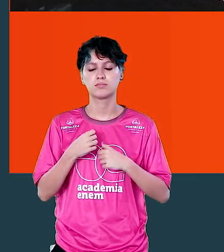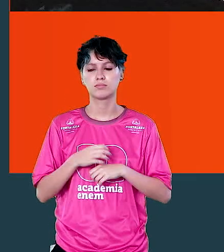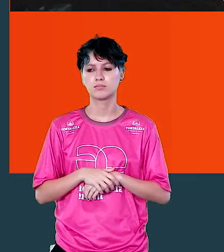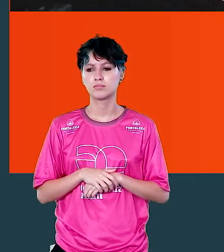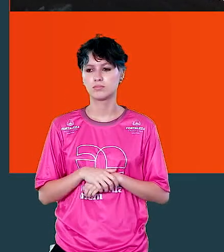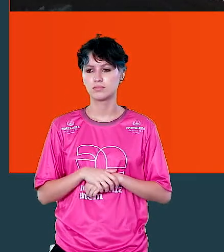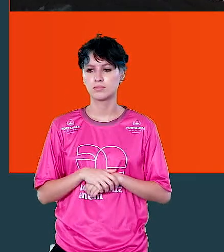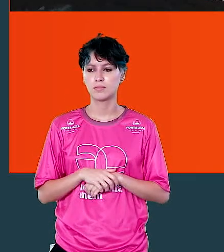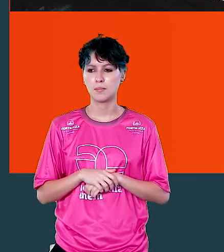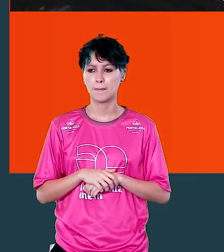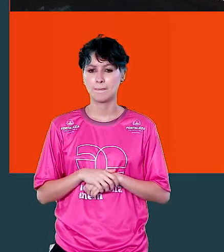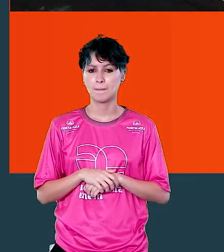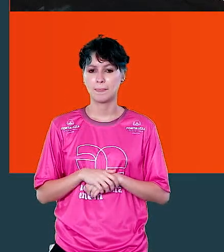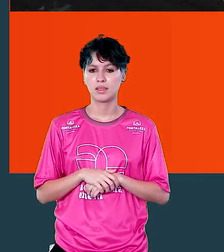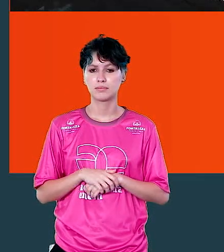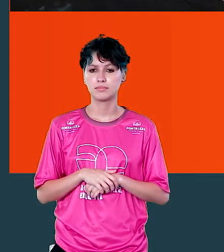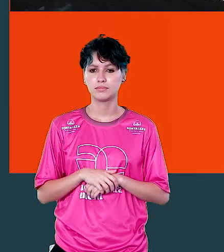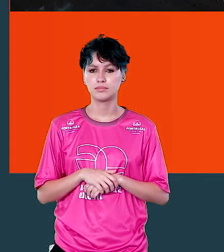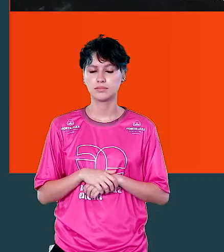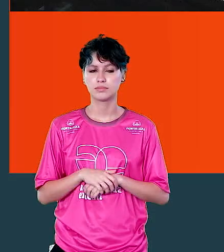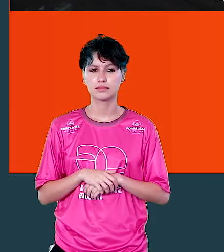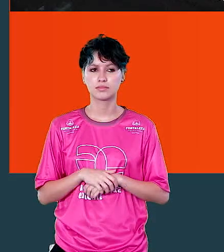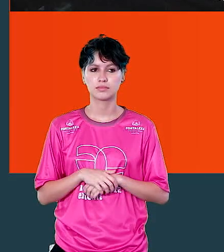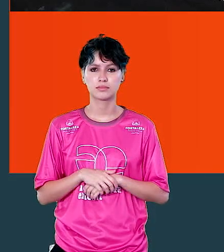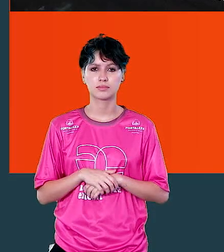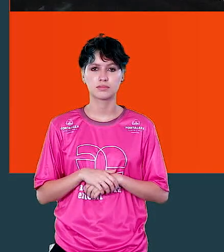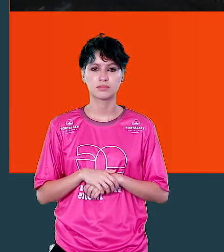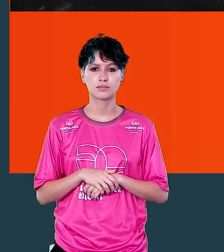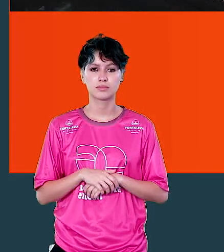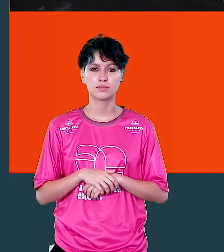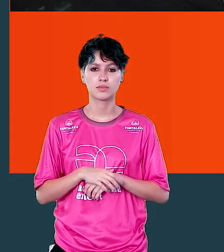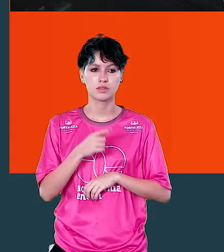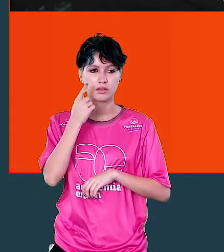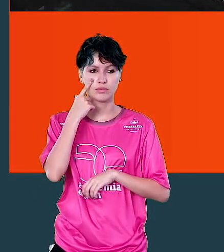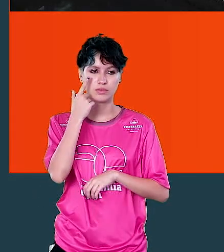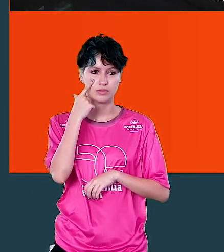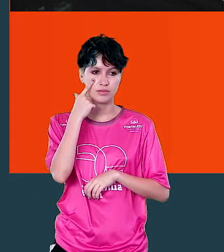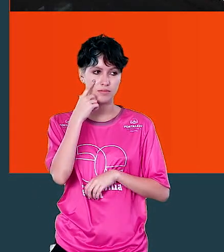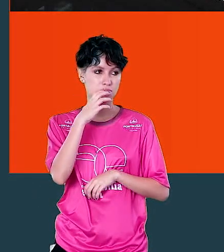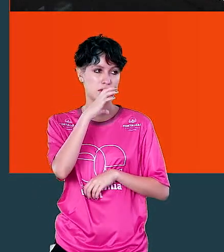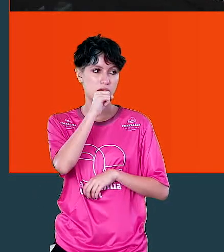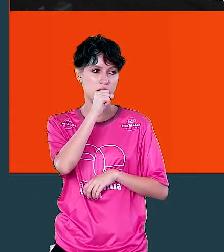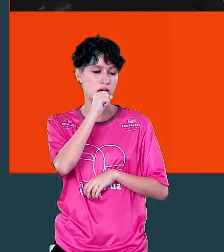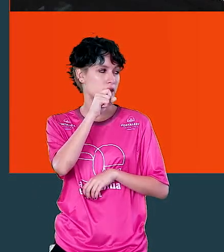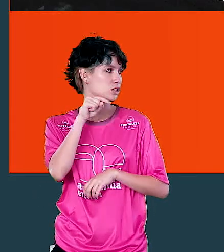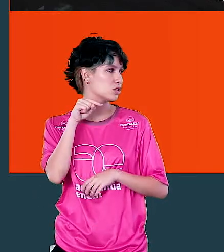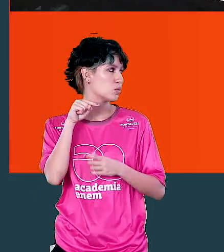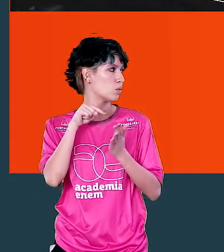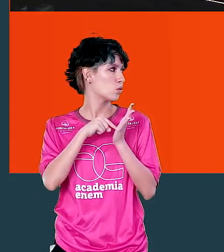outras, elas criam, galera, tá vendo esses pontinhos aí, laranjas, amarelos? Bem aqui, ó.